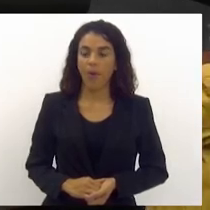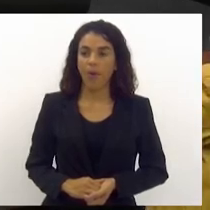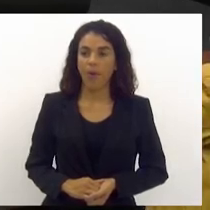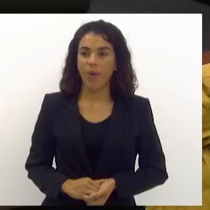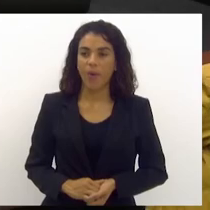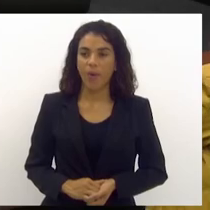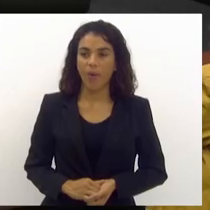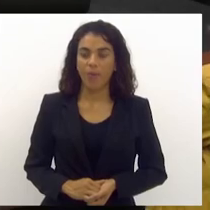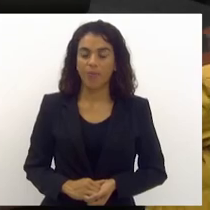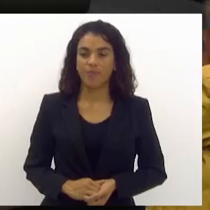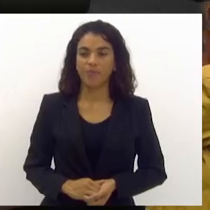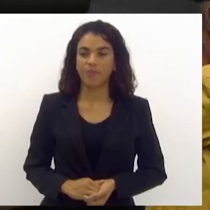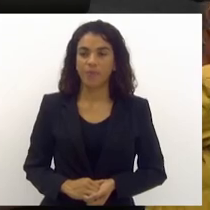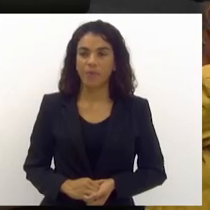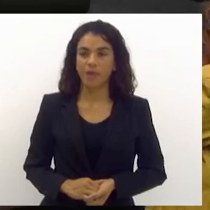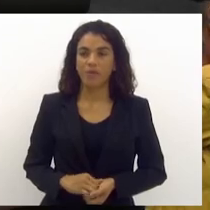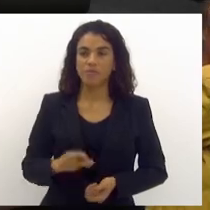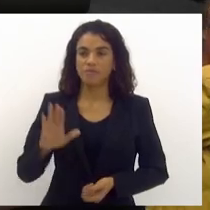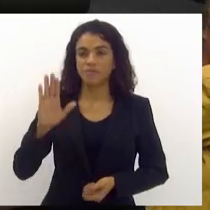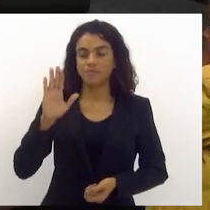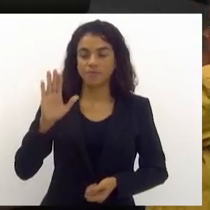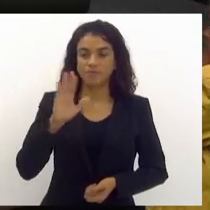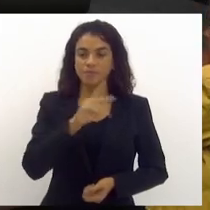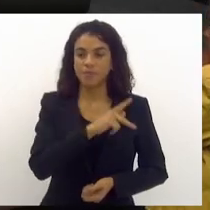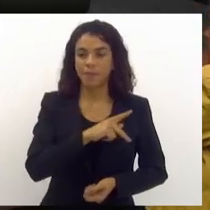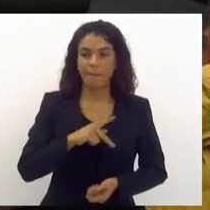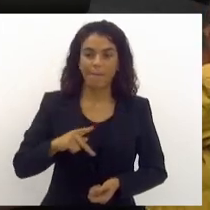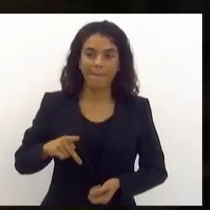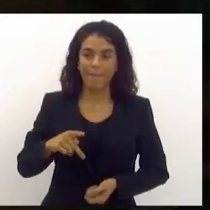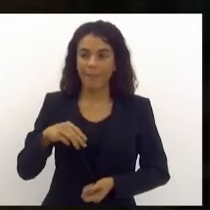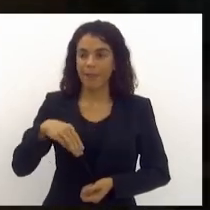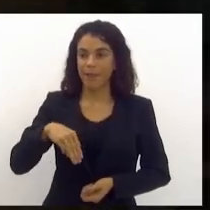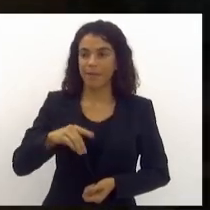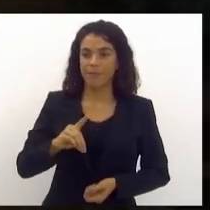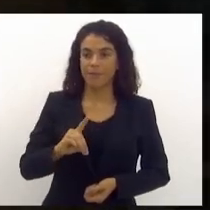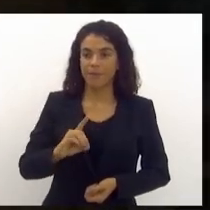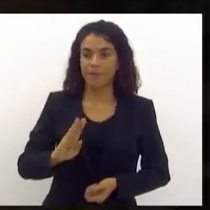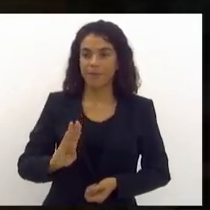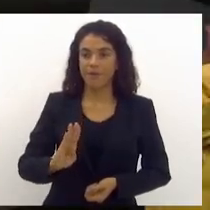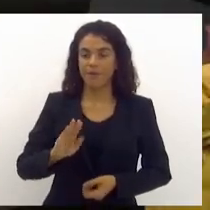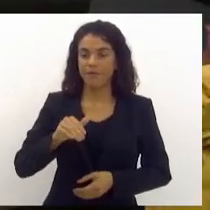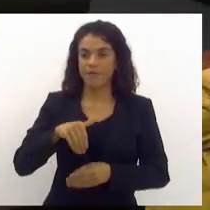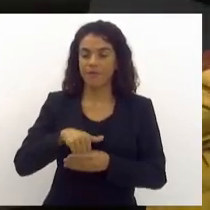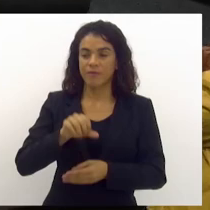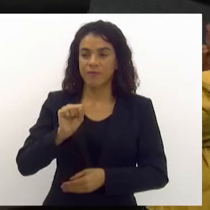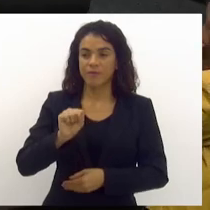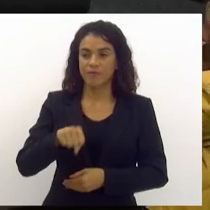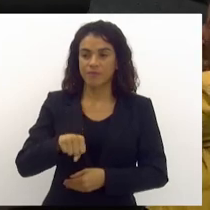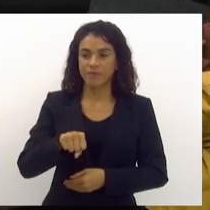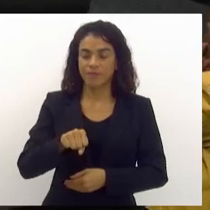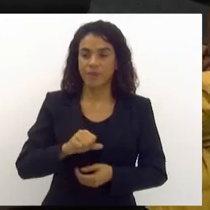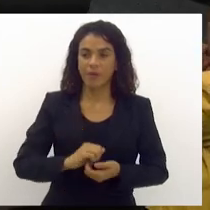Para que ameaça, presidente? Senhor presidente, o MDB vota sim.